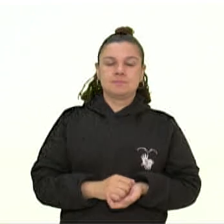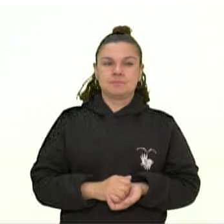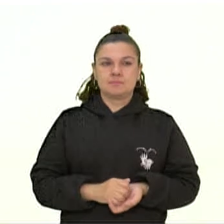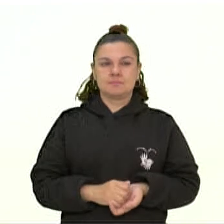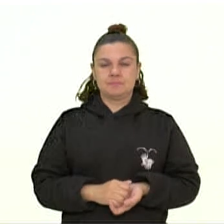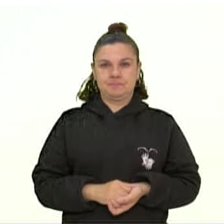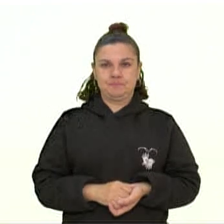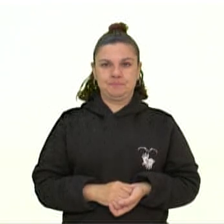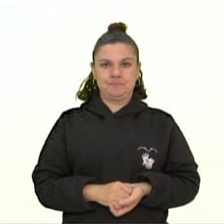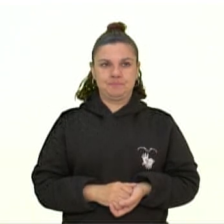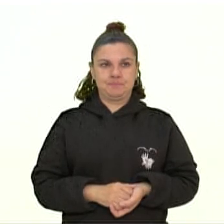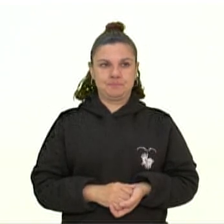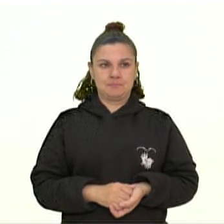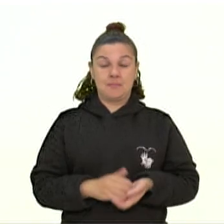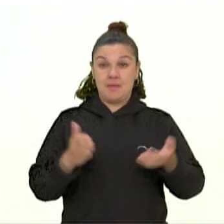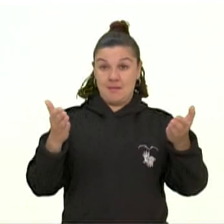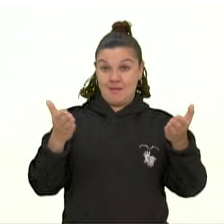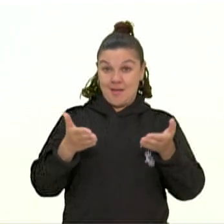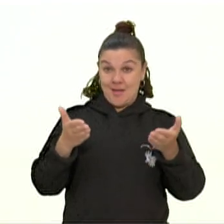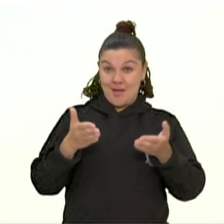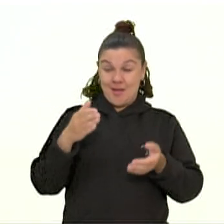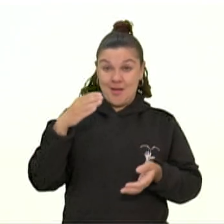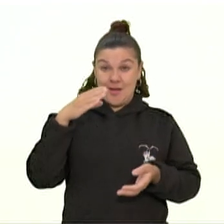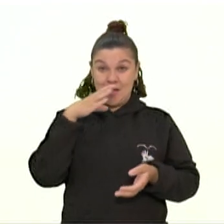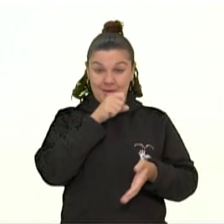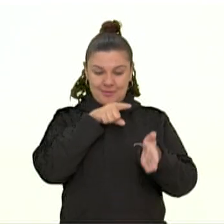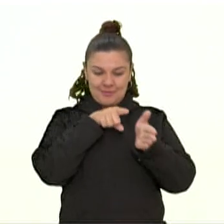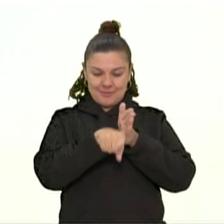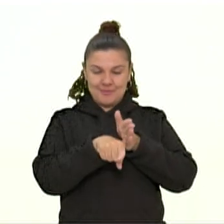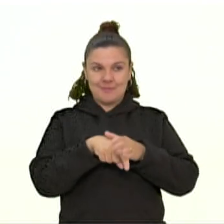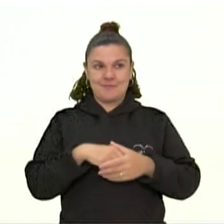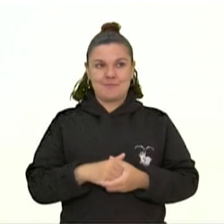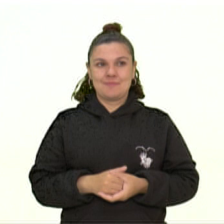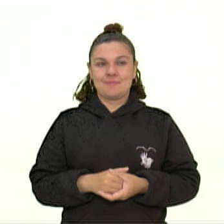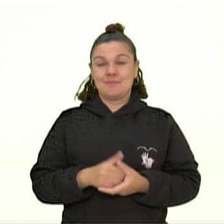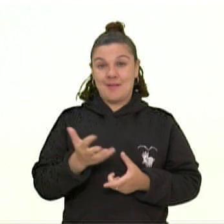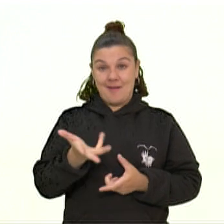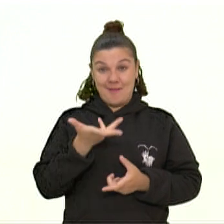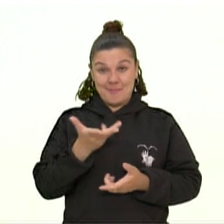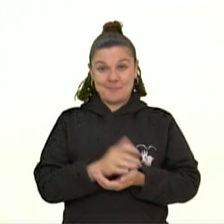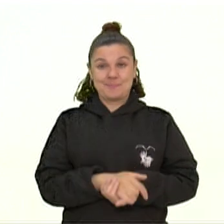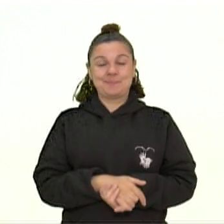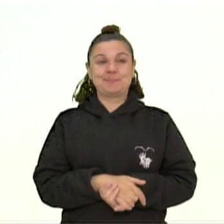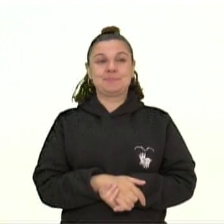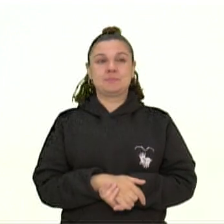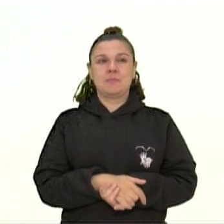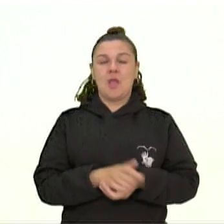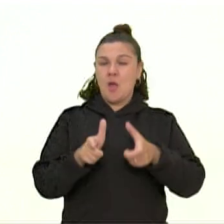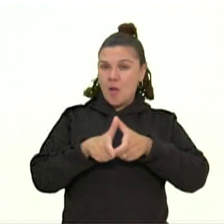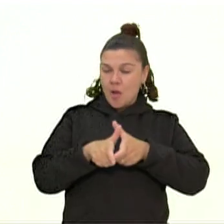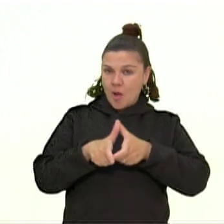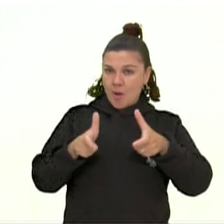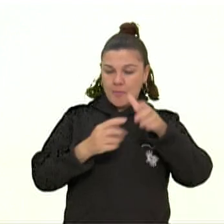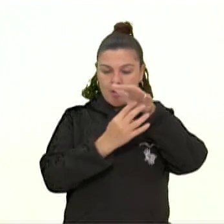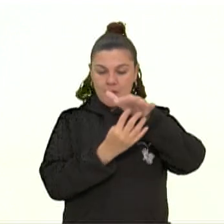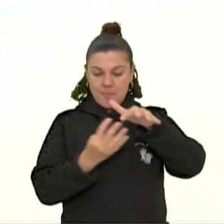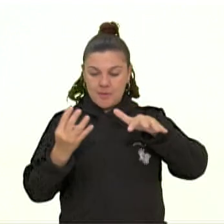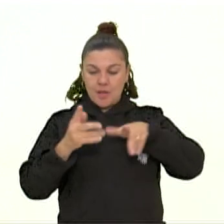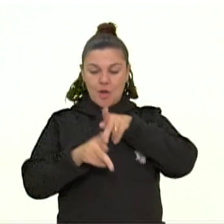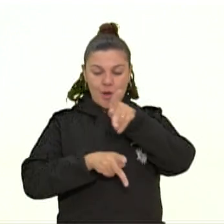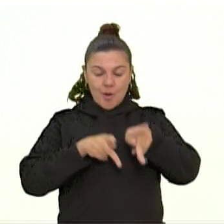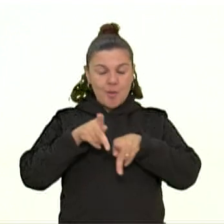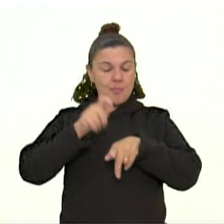ou informais. Vamos lá, nosso primeiro questionário da aula. A maior parte das migrações da